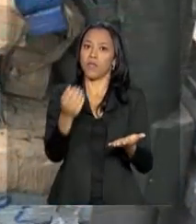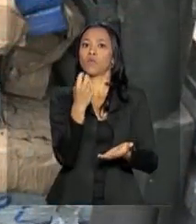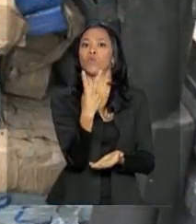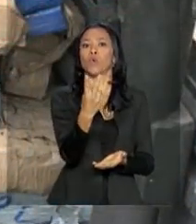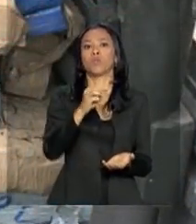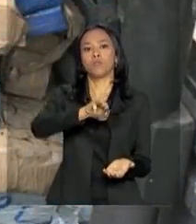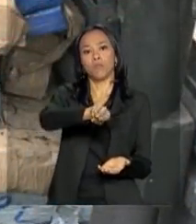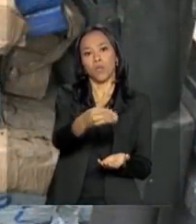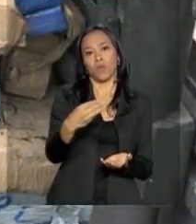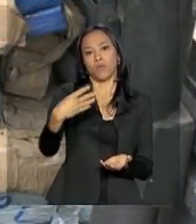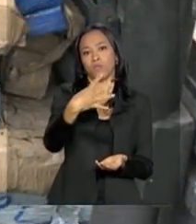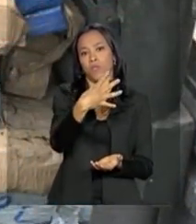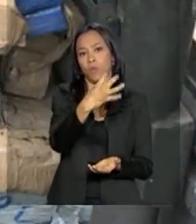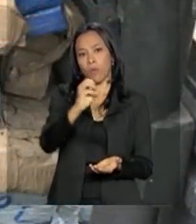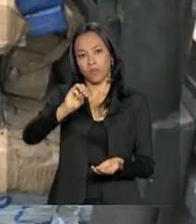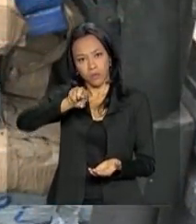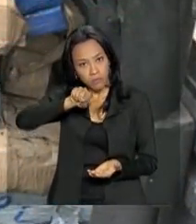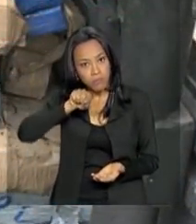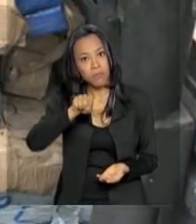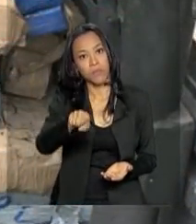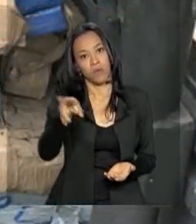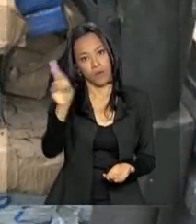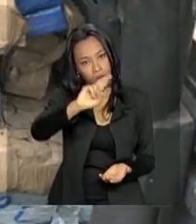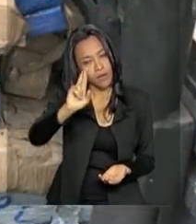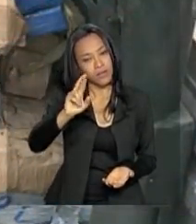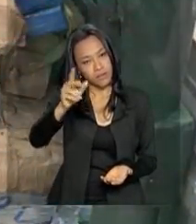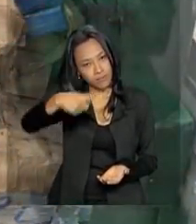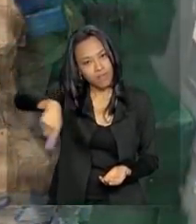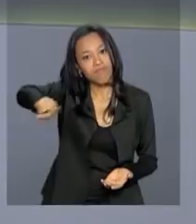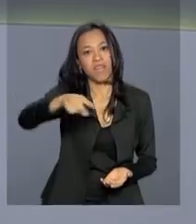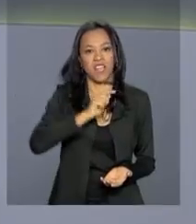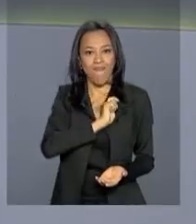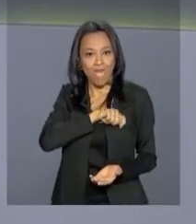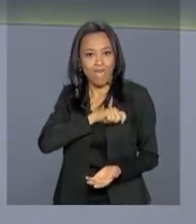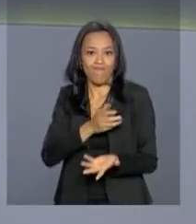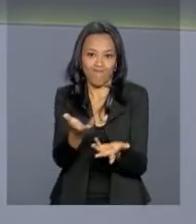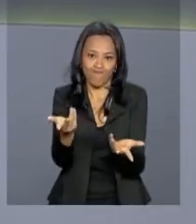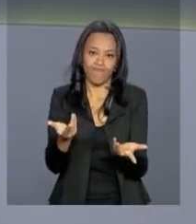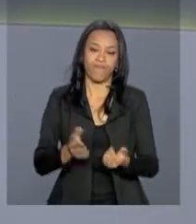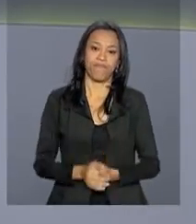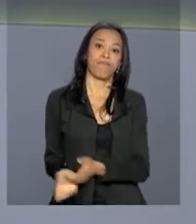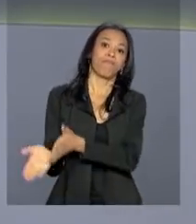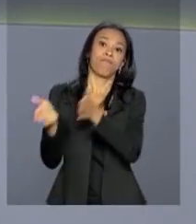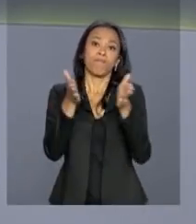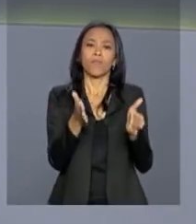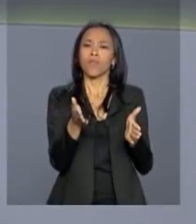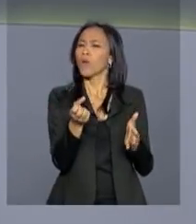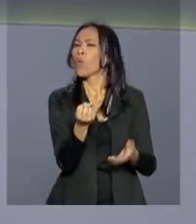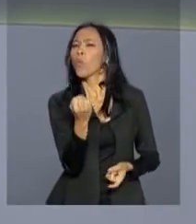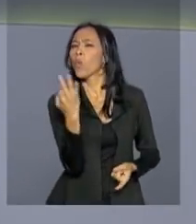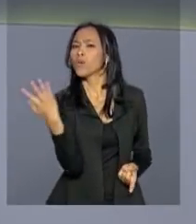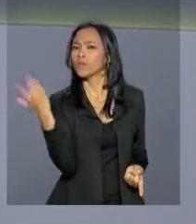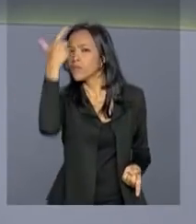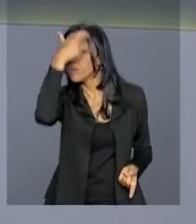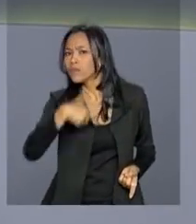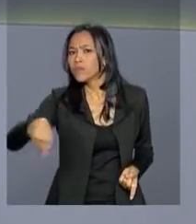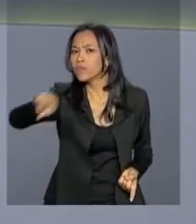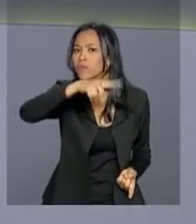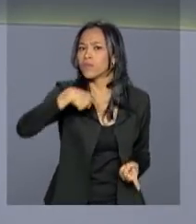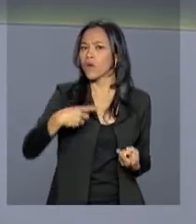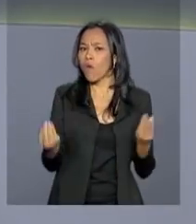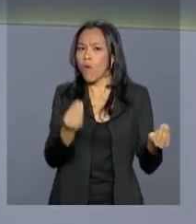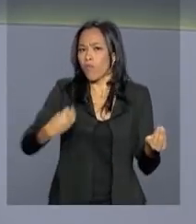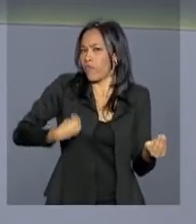milhões e quatrocentos mil reais para os criminosos quantos somos e como vivemos